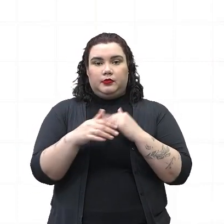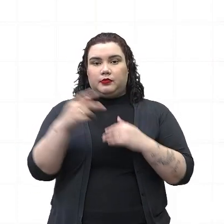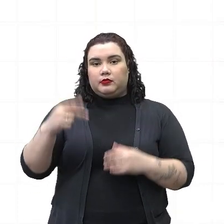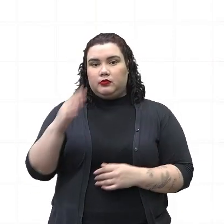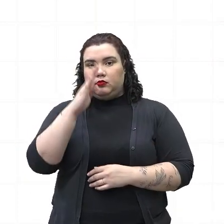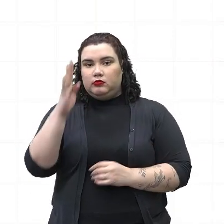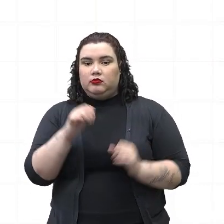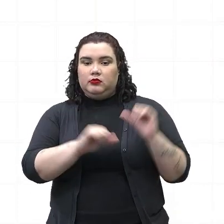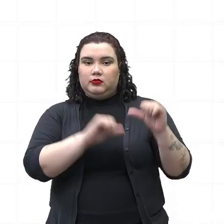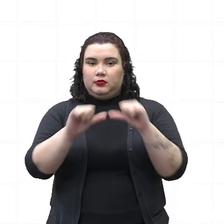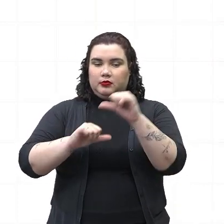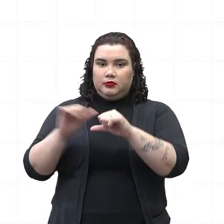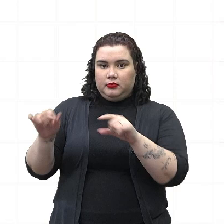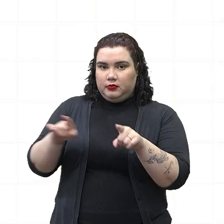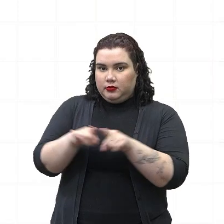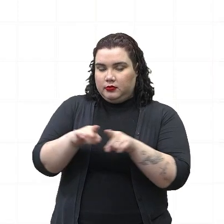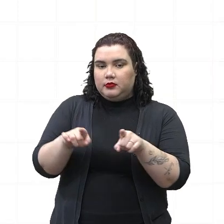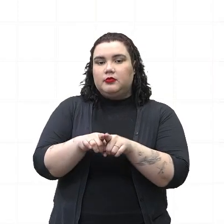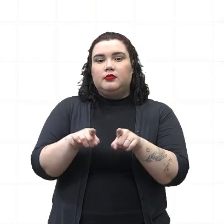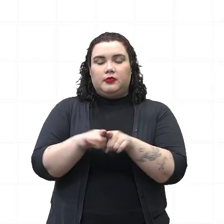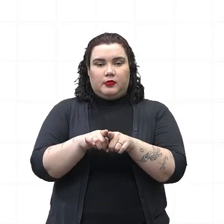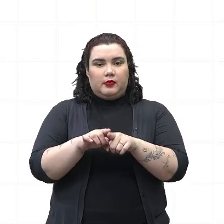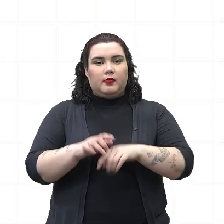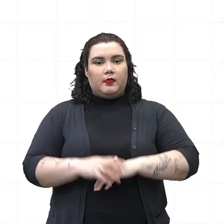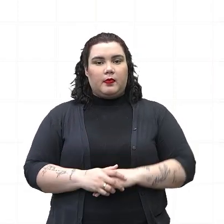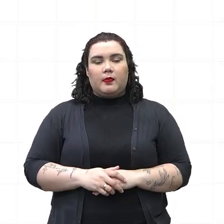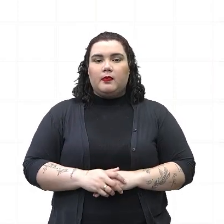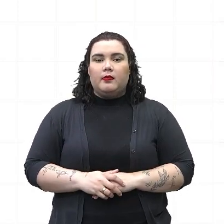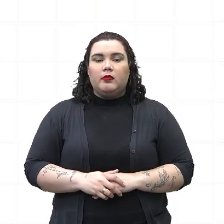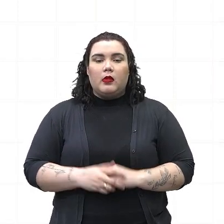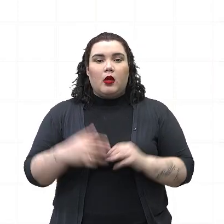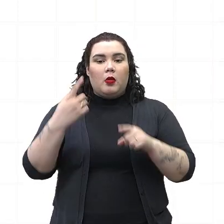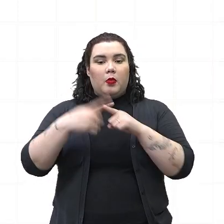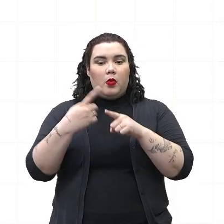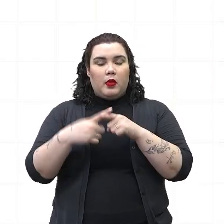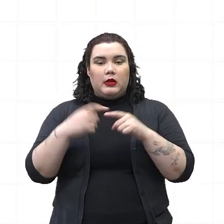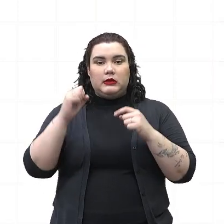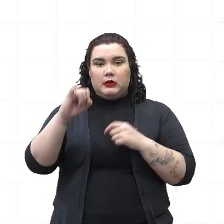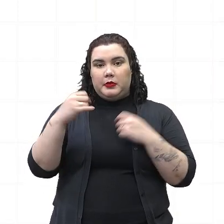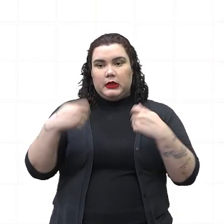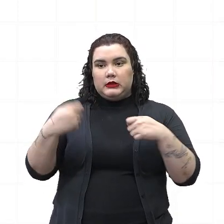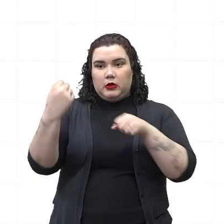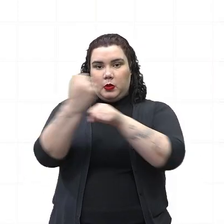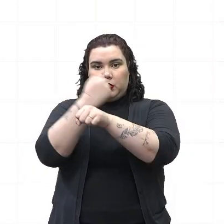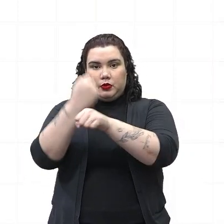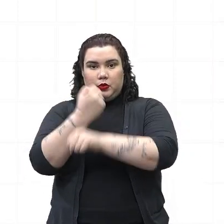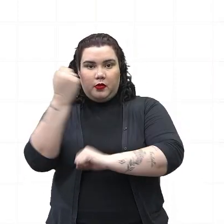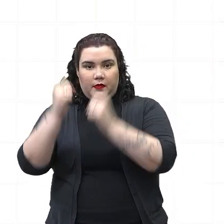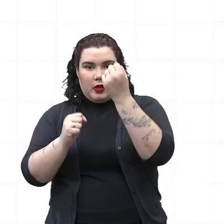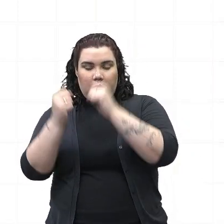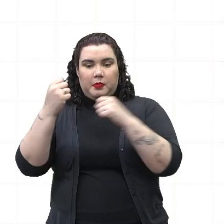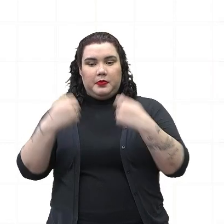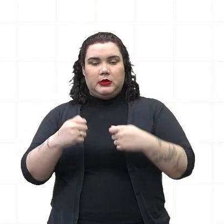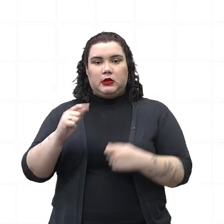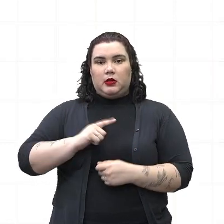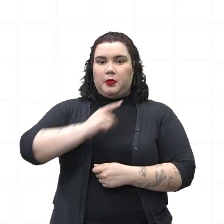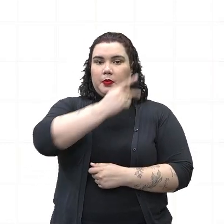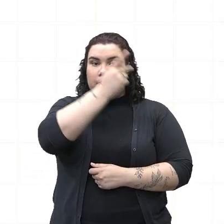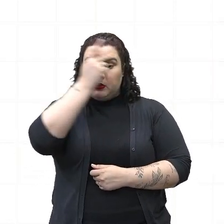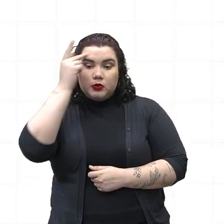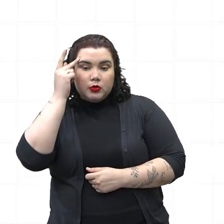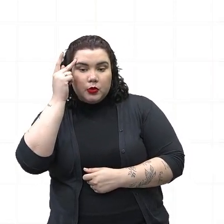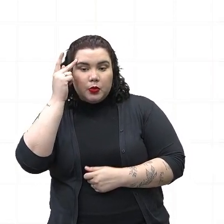também se modificam, né? E acabou por quê? Porque para ter uma fábrica, a gente já estudou isso, né? Para ter uma fábrica tem que ter gente, tem que